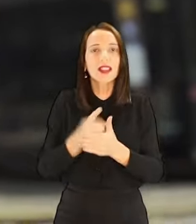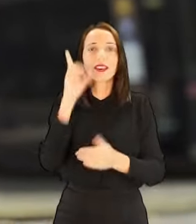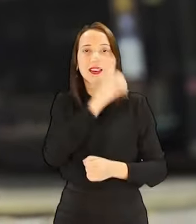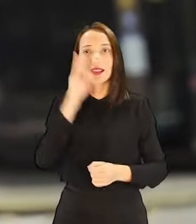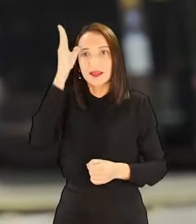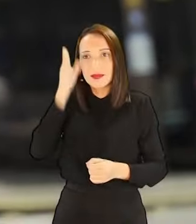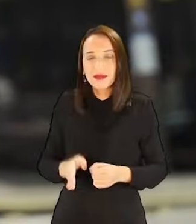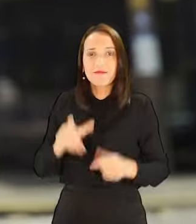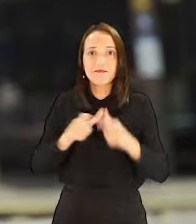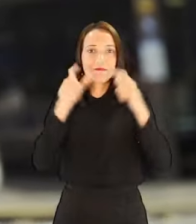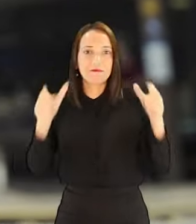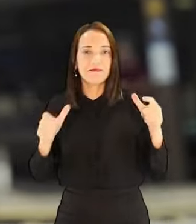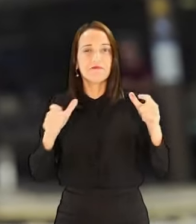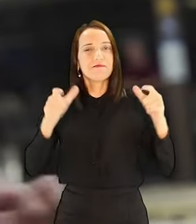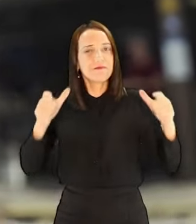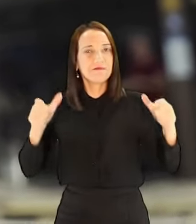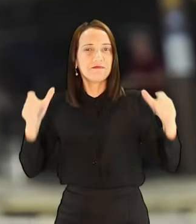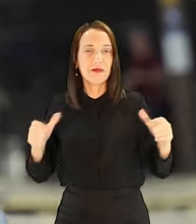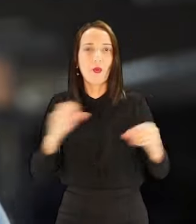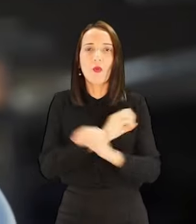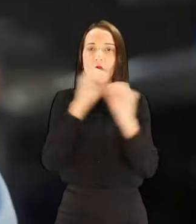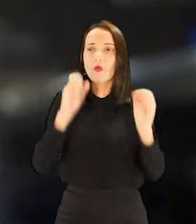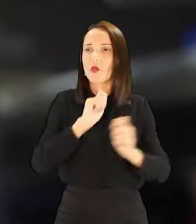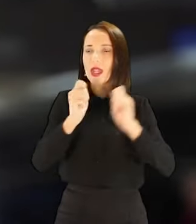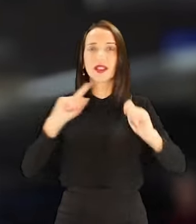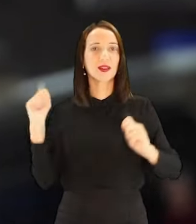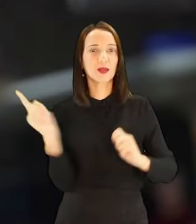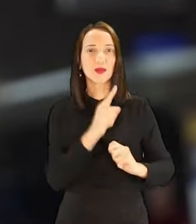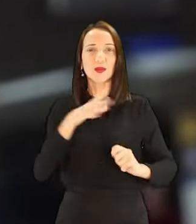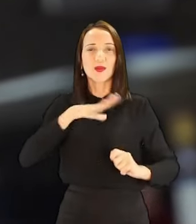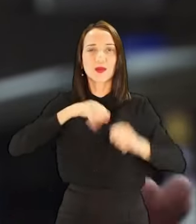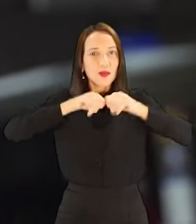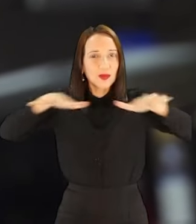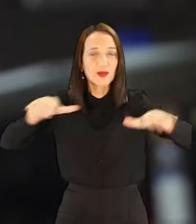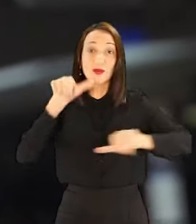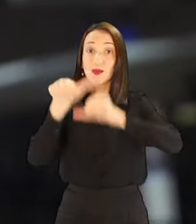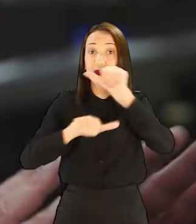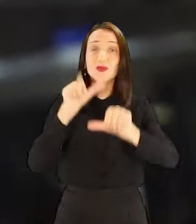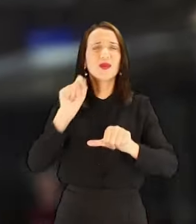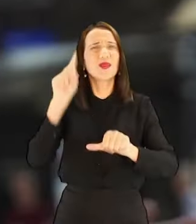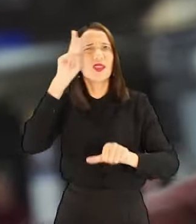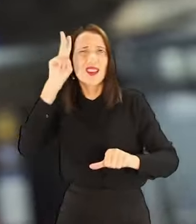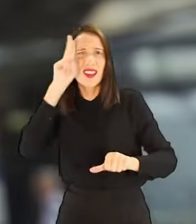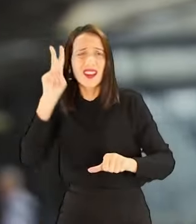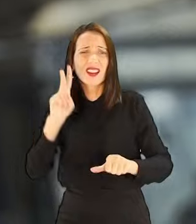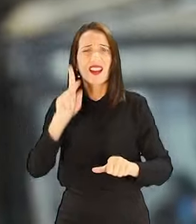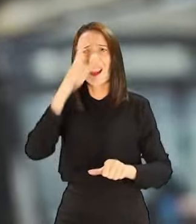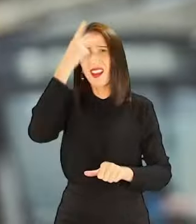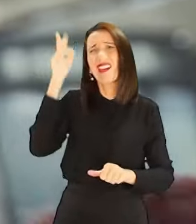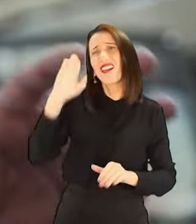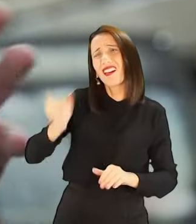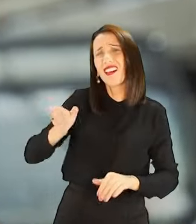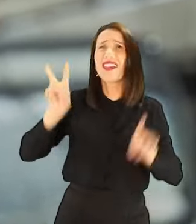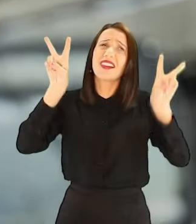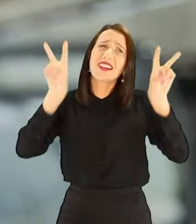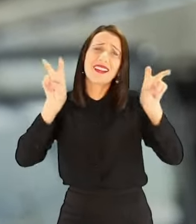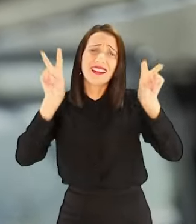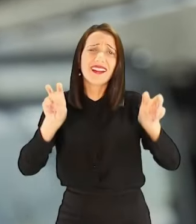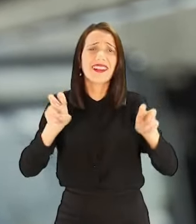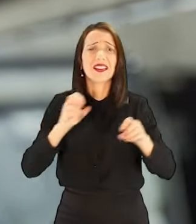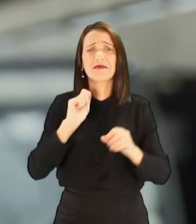de maneira gradual a tarifa zero em toda a cidade. O que a gente vai mudar é essa história que as pessoas já estão chamando de